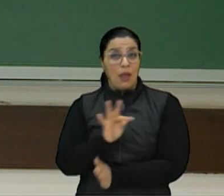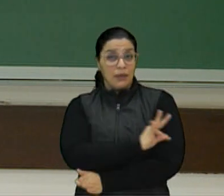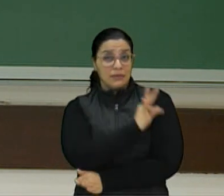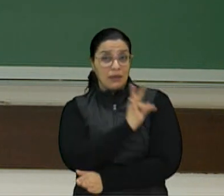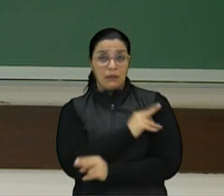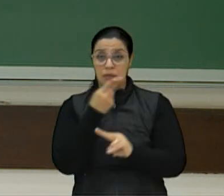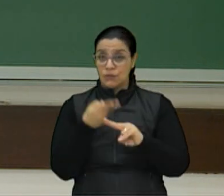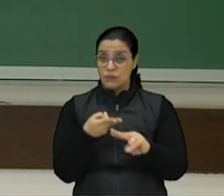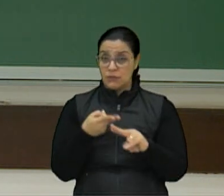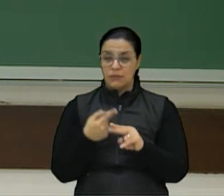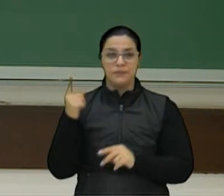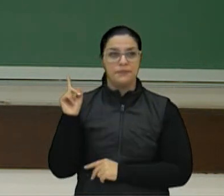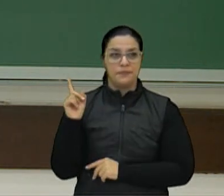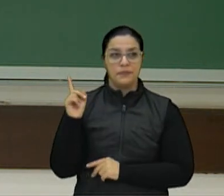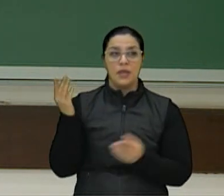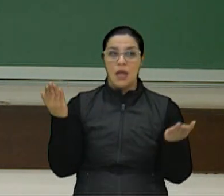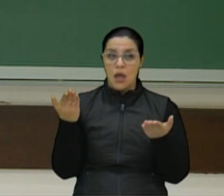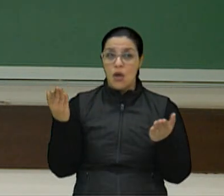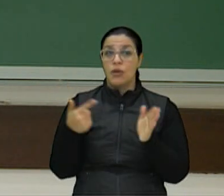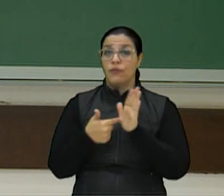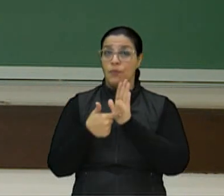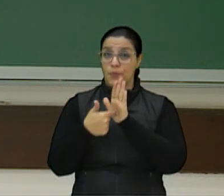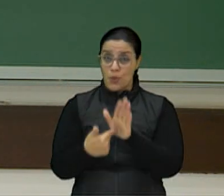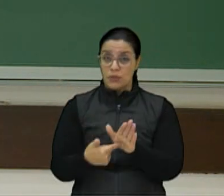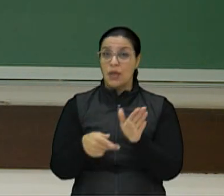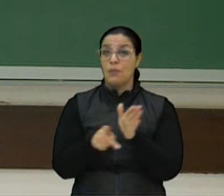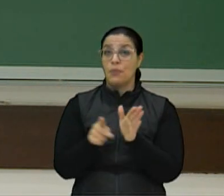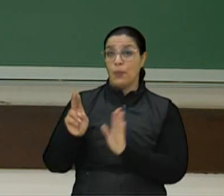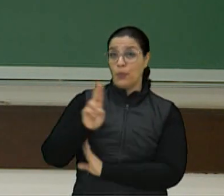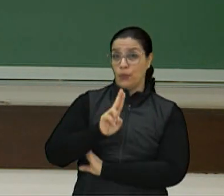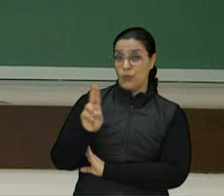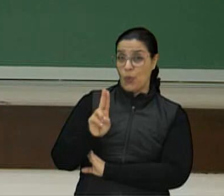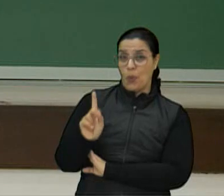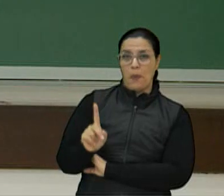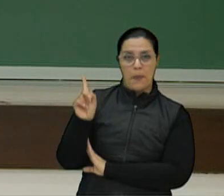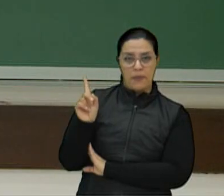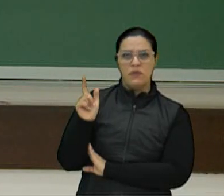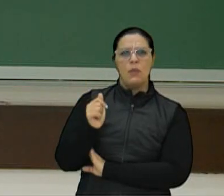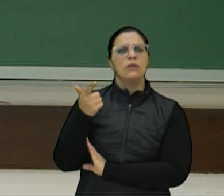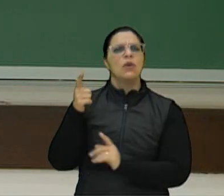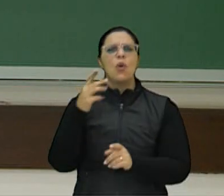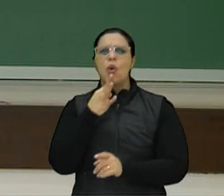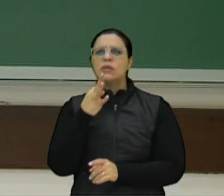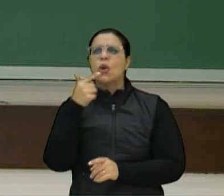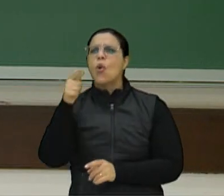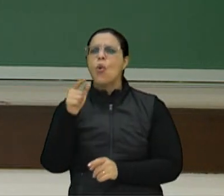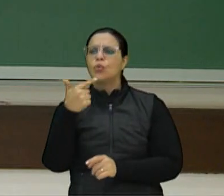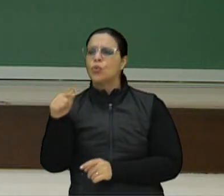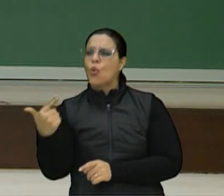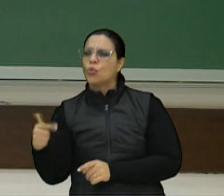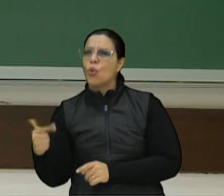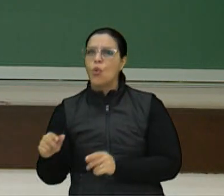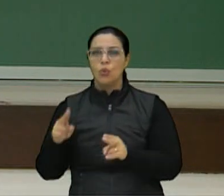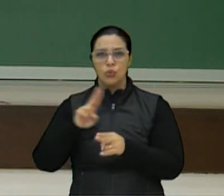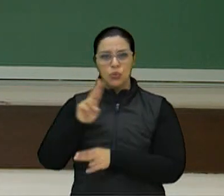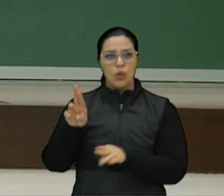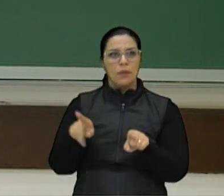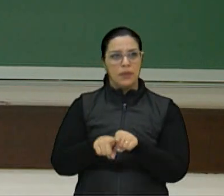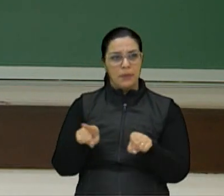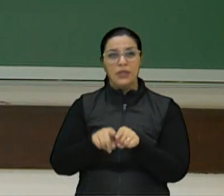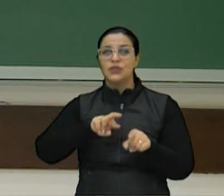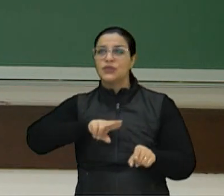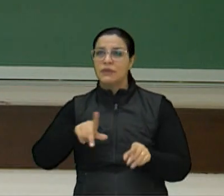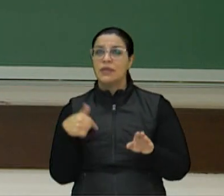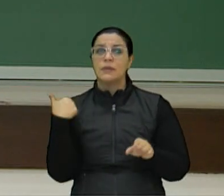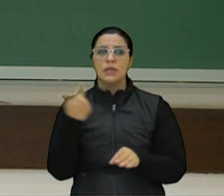técnicas. Então, eu vou usar um tipo de nomenclatura, você pode encontrar nomenclaturas diferentes em outros lugares,